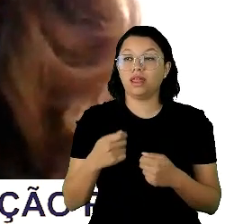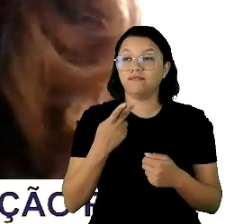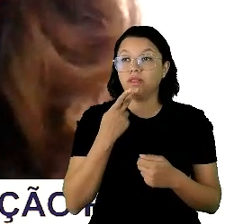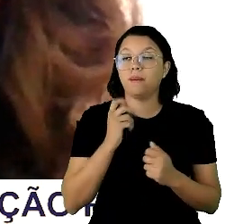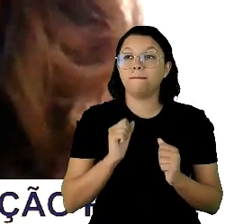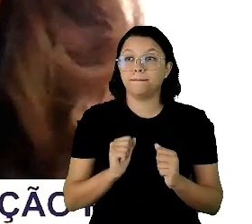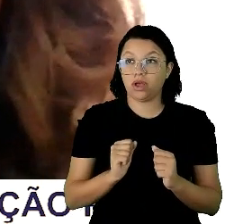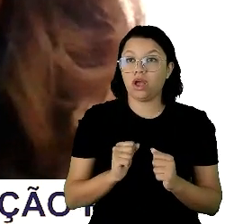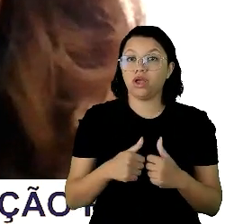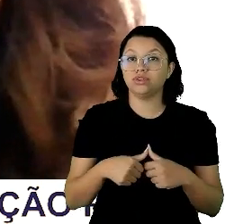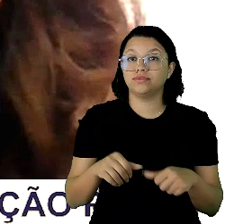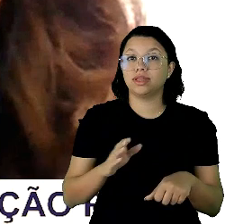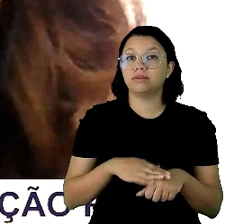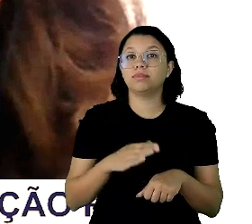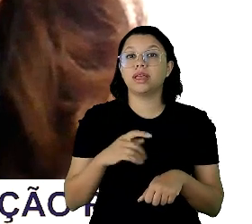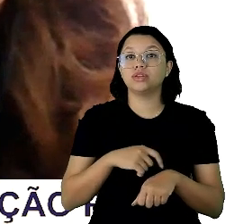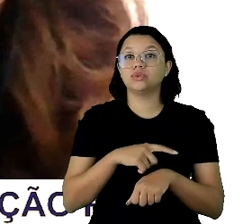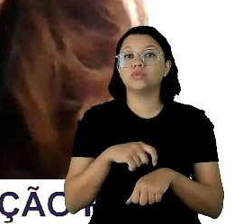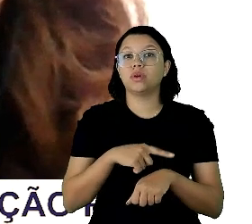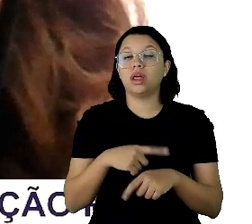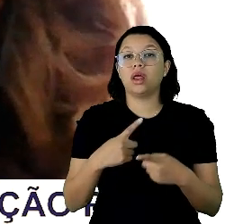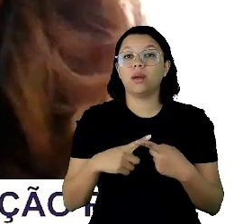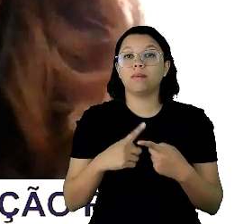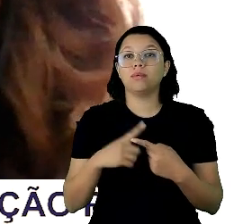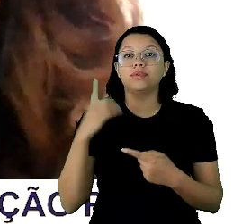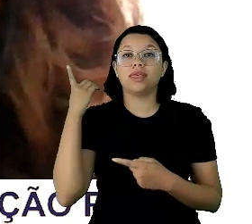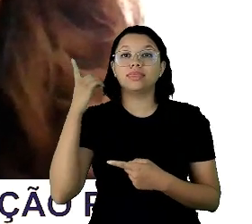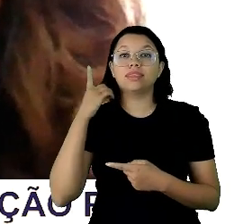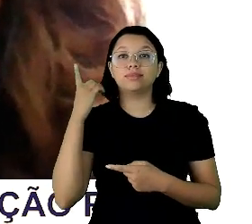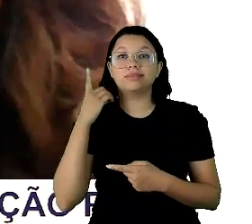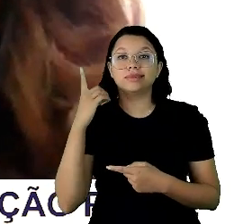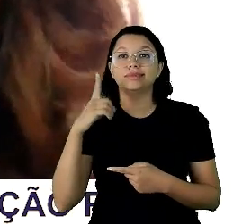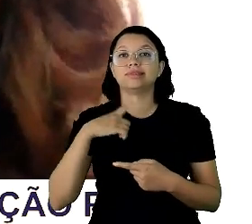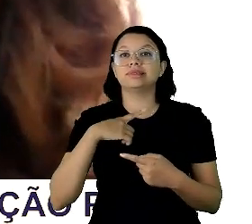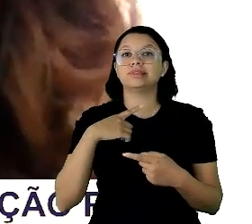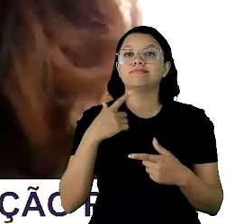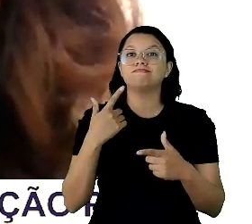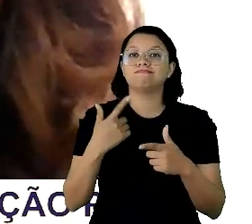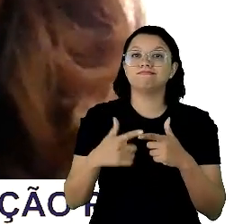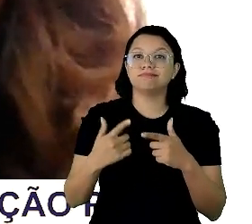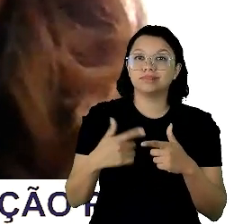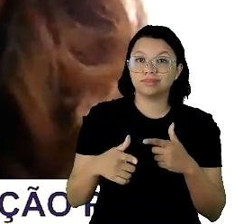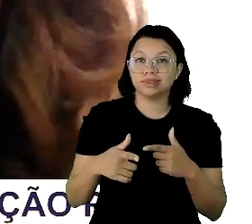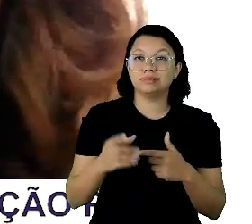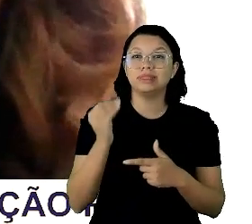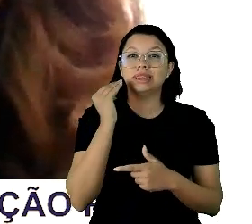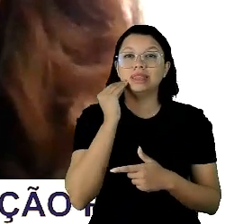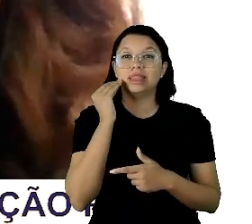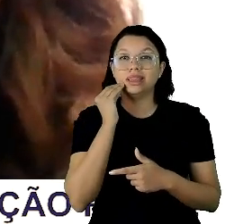a deputada está com problemas e está tentando desde o início, mas